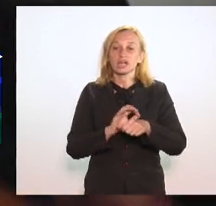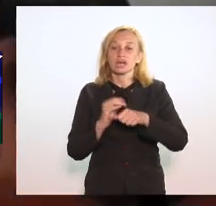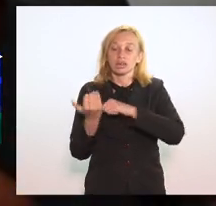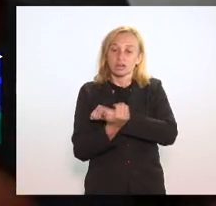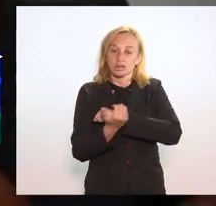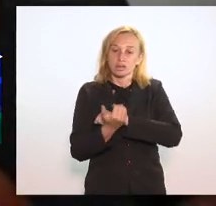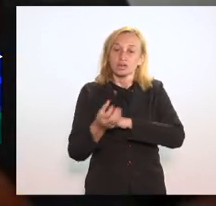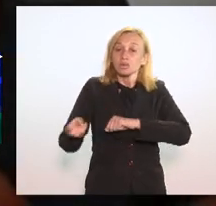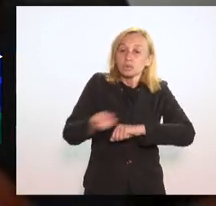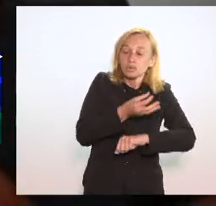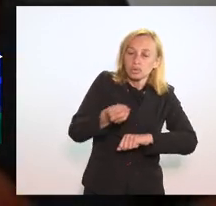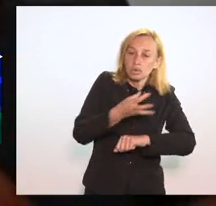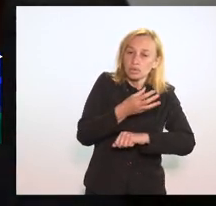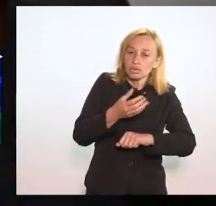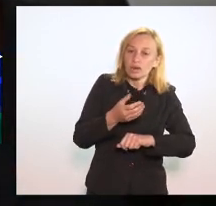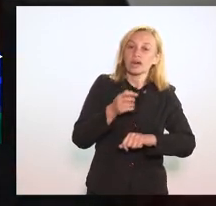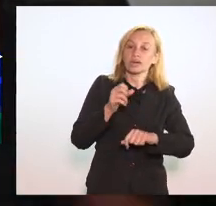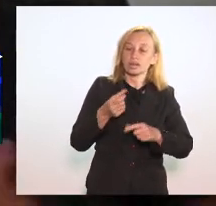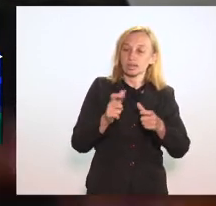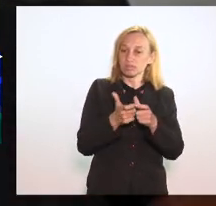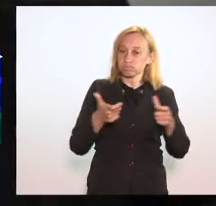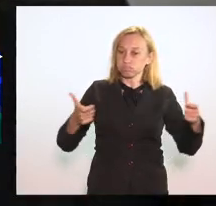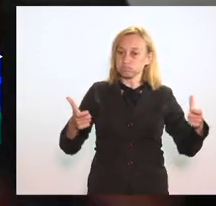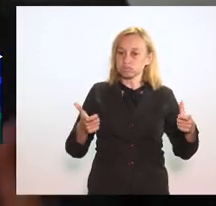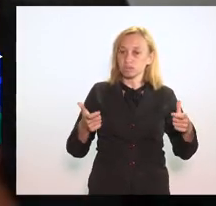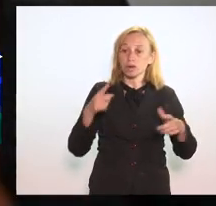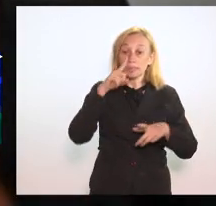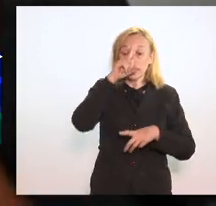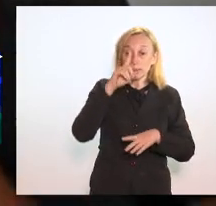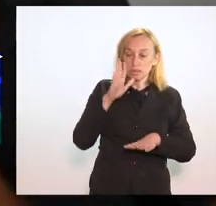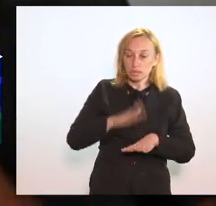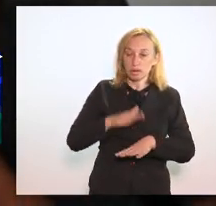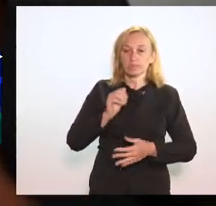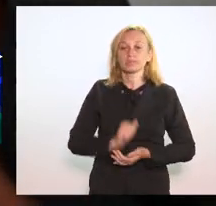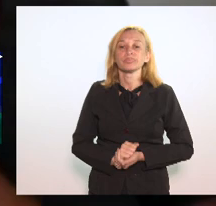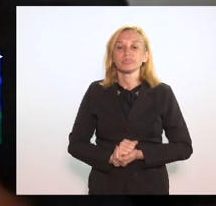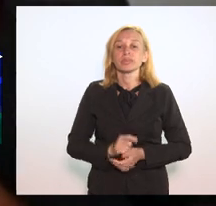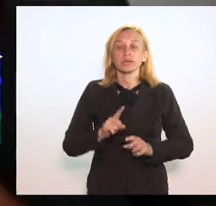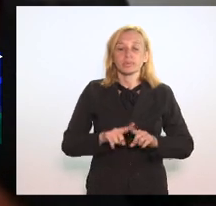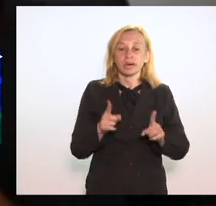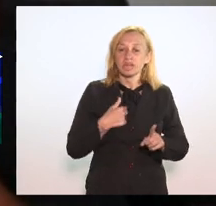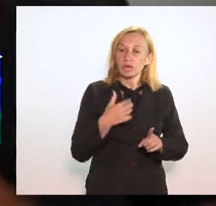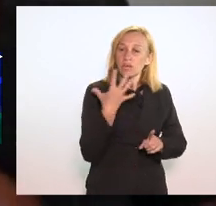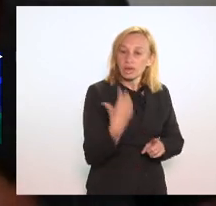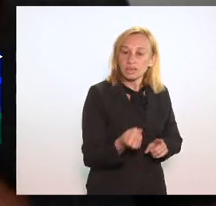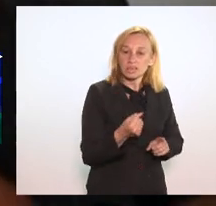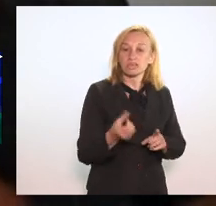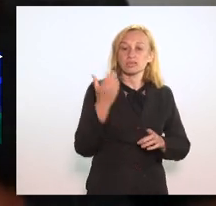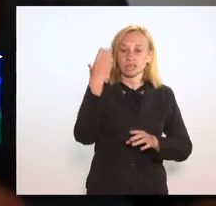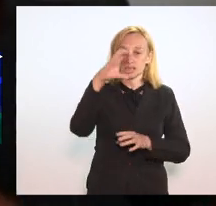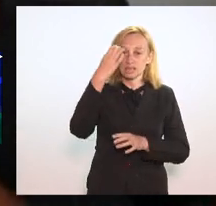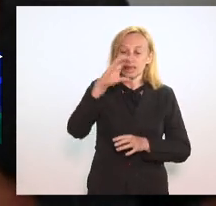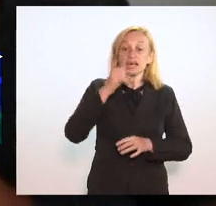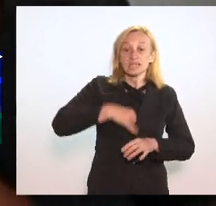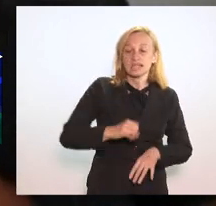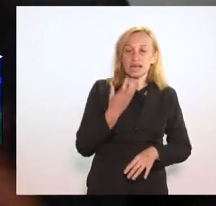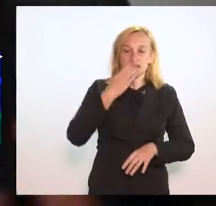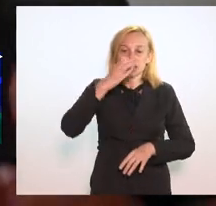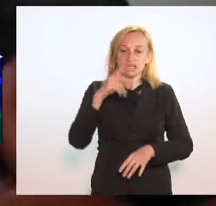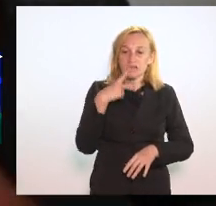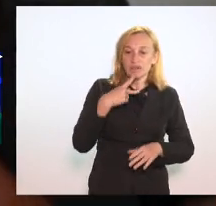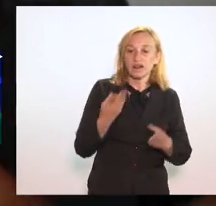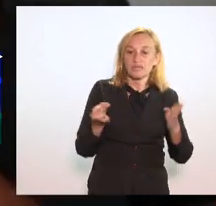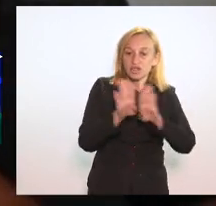e eu não sou cientista eu não faço parte do comitê científico Mas eu sou a favor da ciência esse assim feliz assim